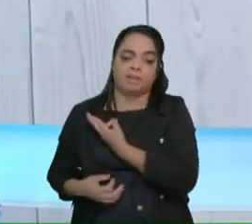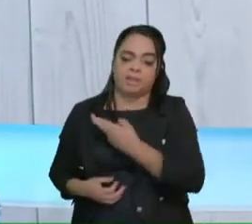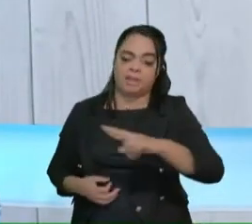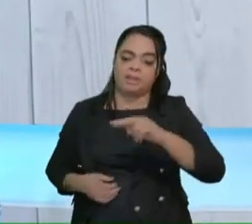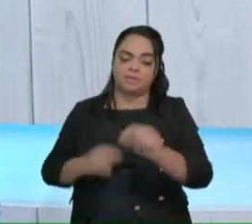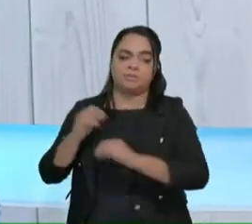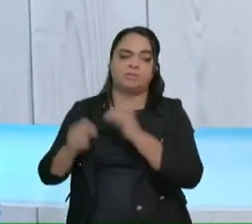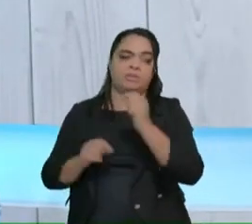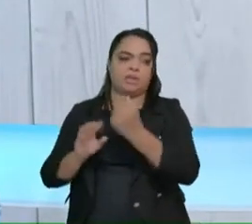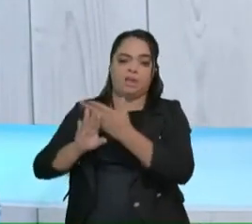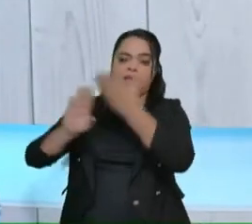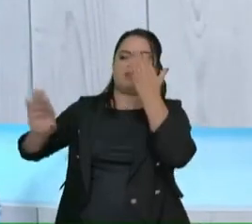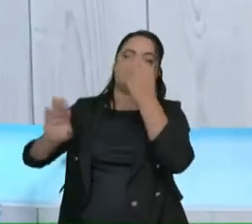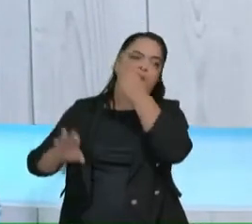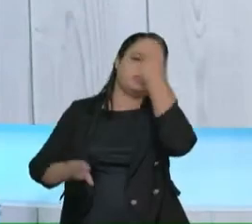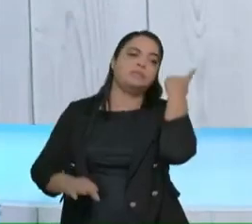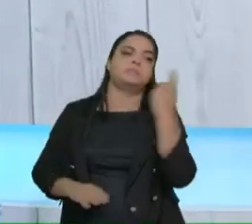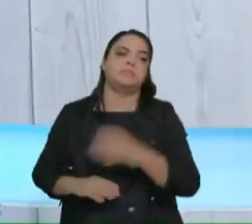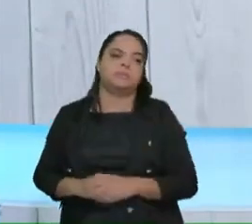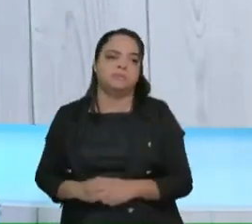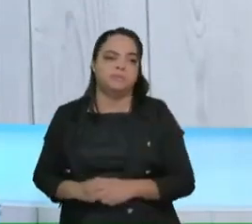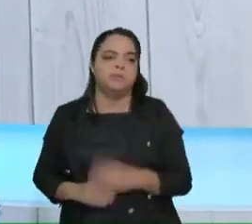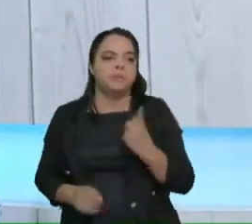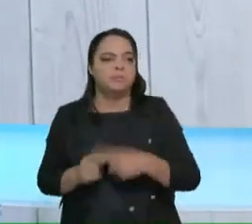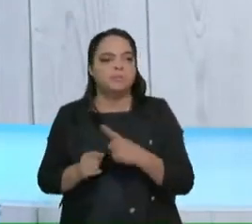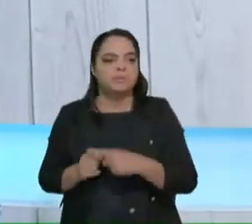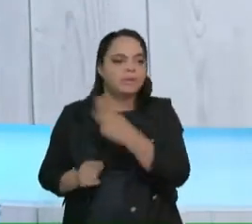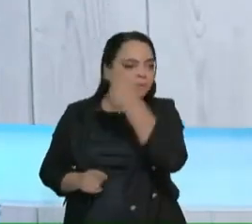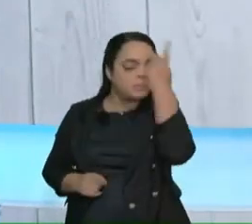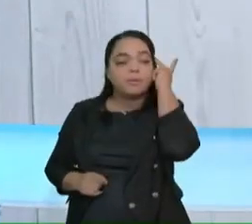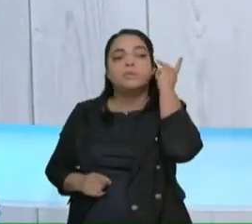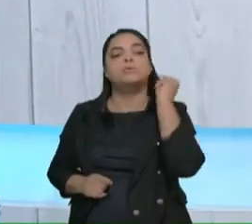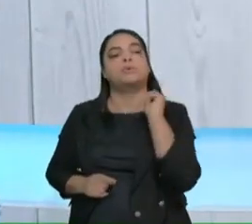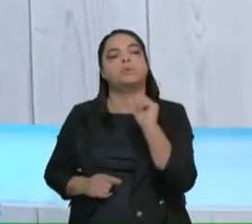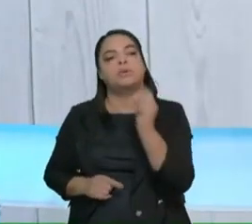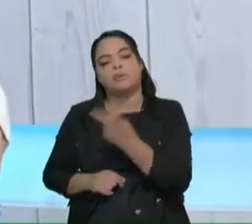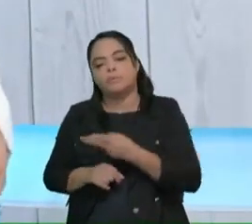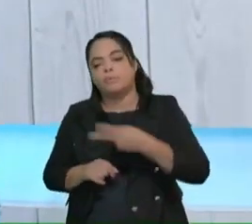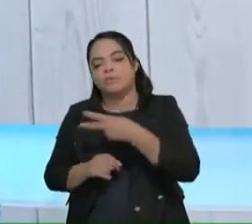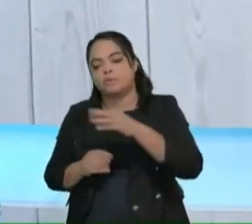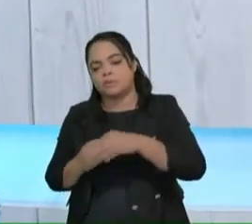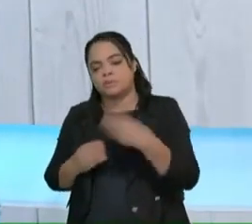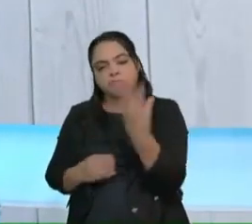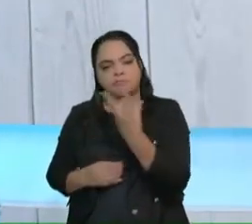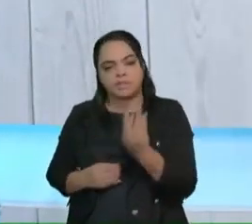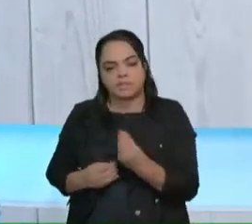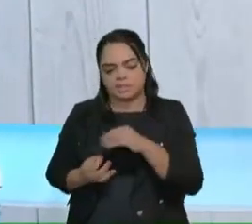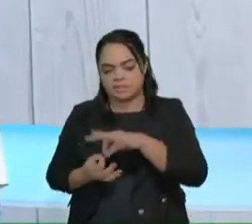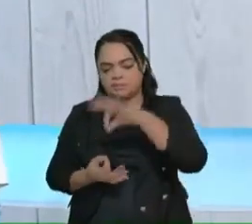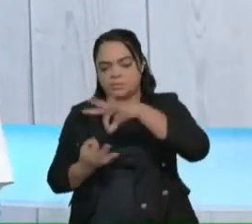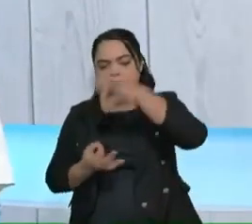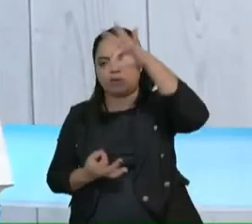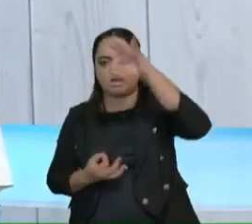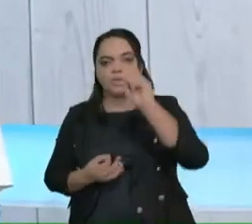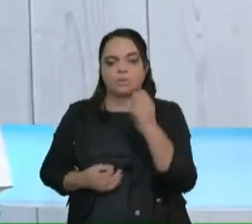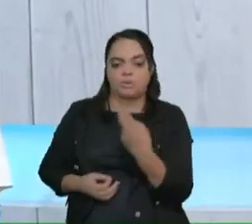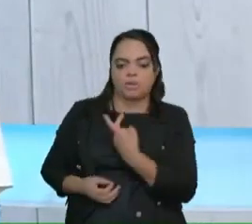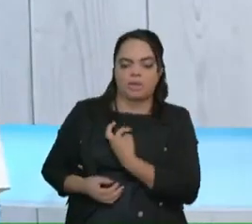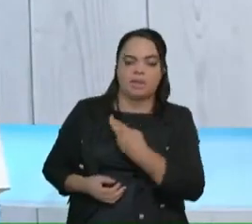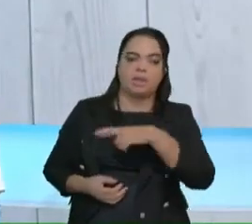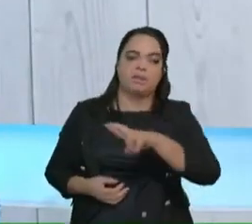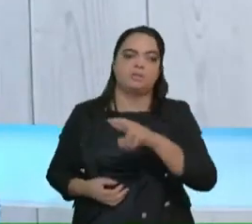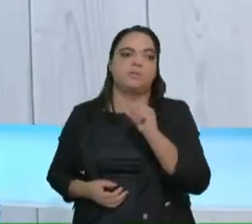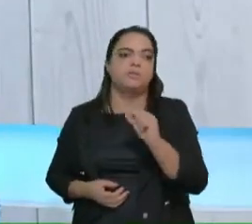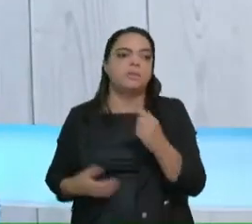elas tendem a afastar as pessoas porque quando uma pessoa busca espiritualidade ou busca uma religião ela tá